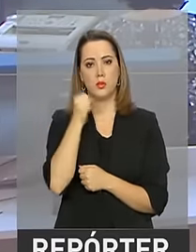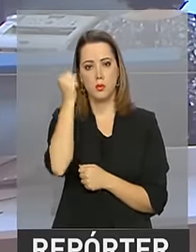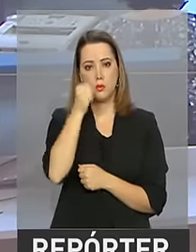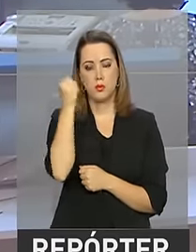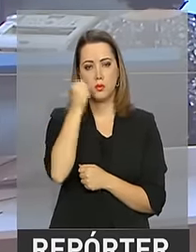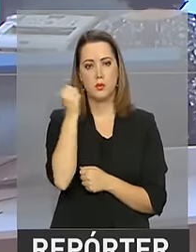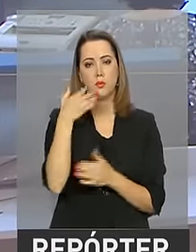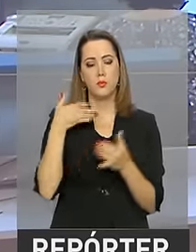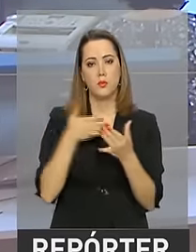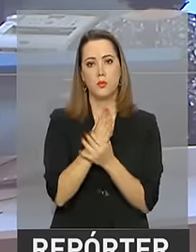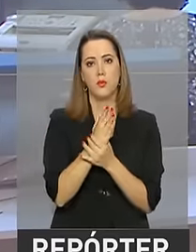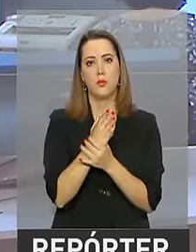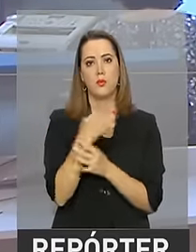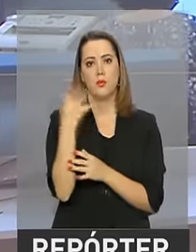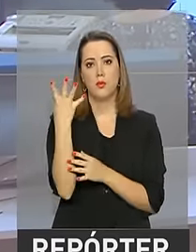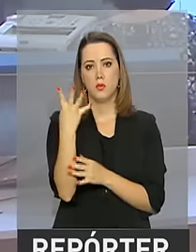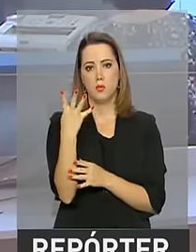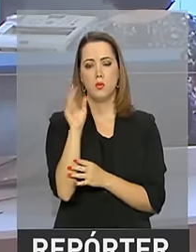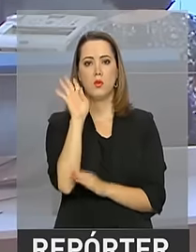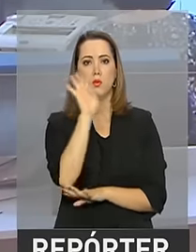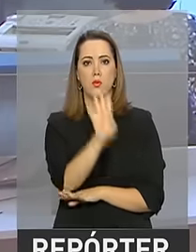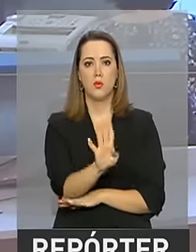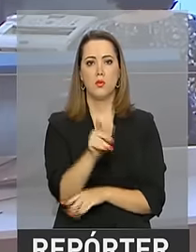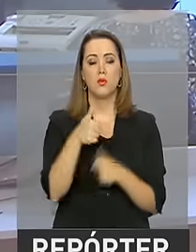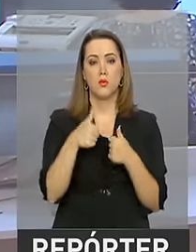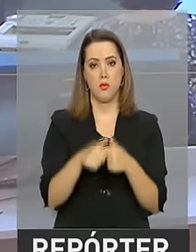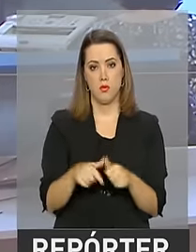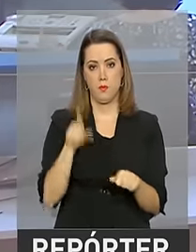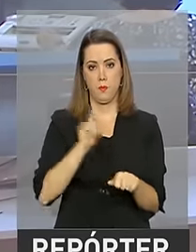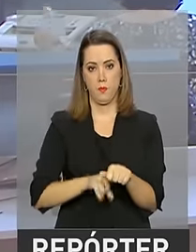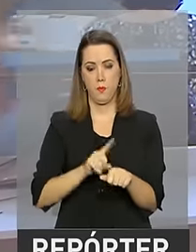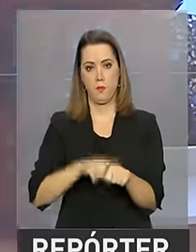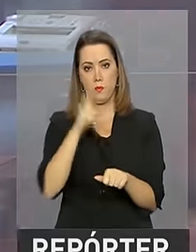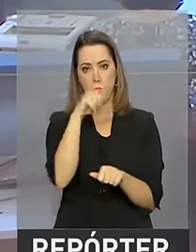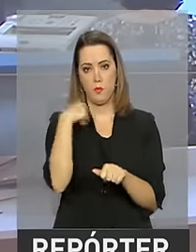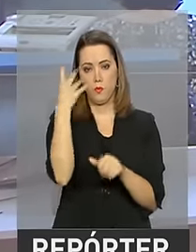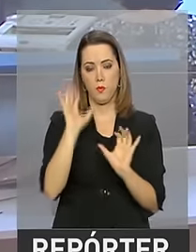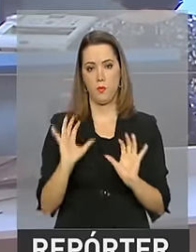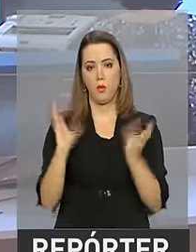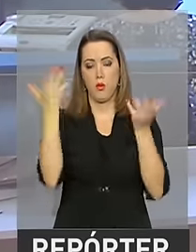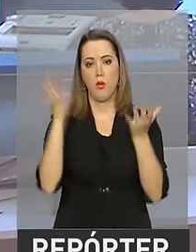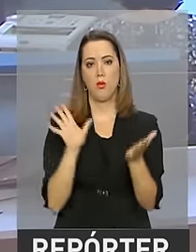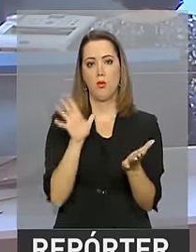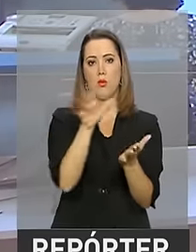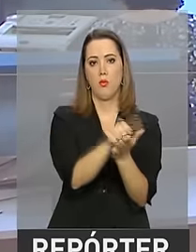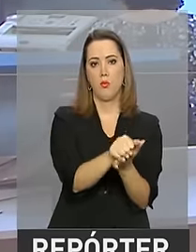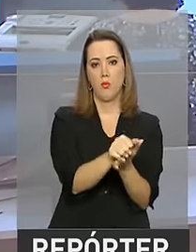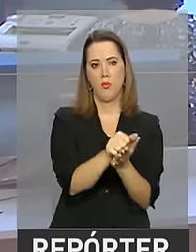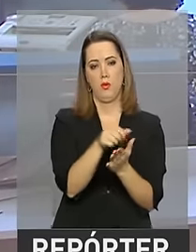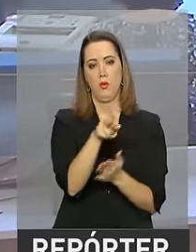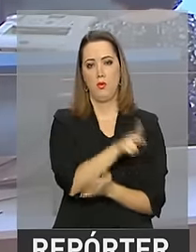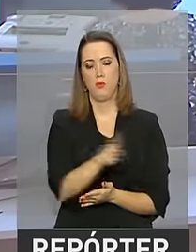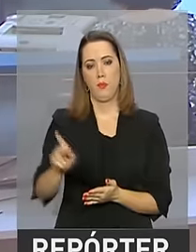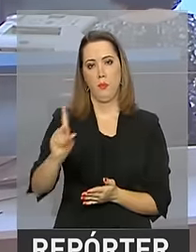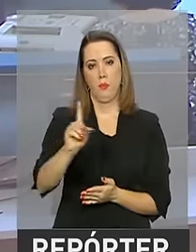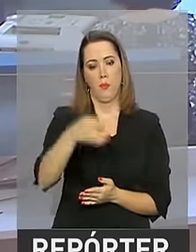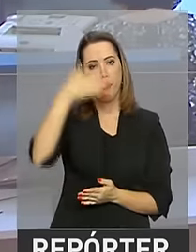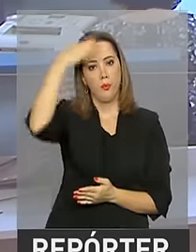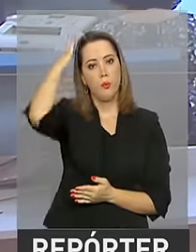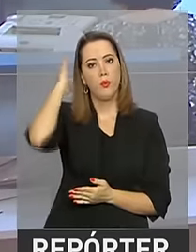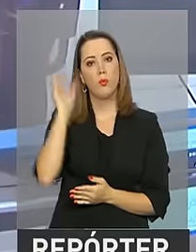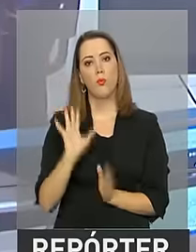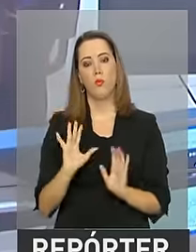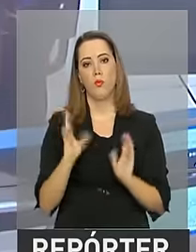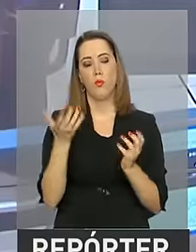horas da tarde está às 4 horas da tarde está marcada a sessão solene de posse de Michel Temer no Congresso